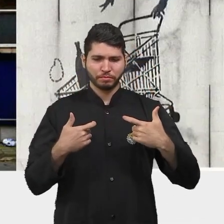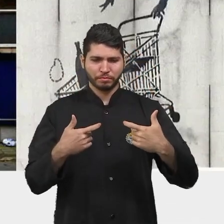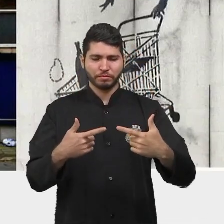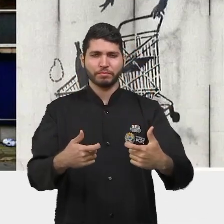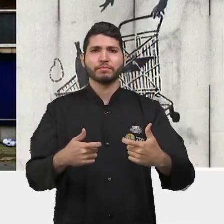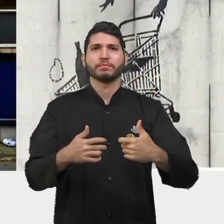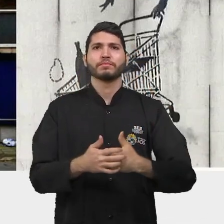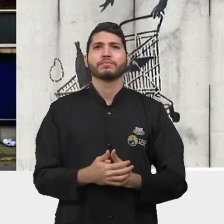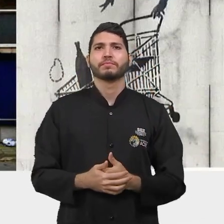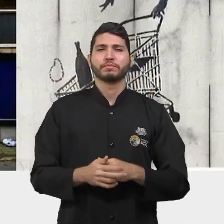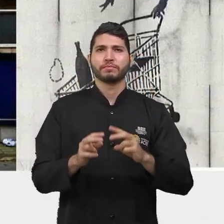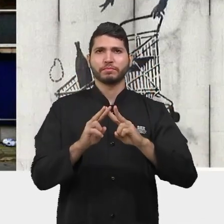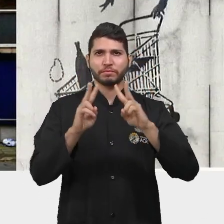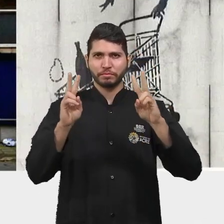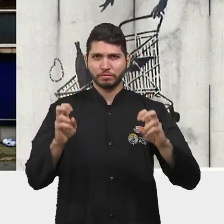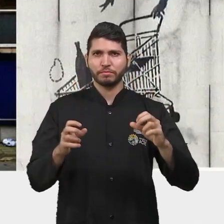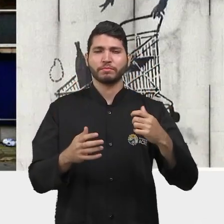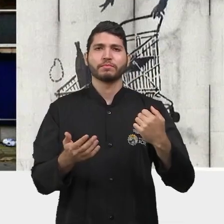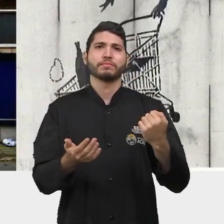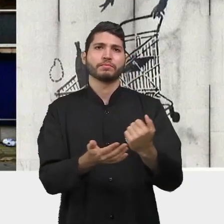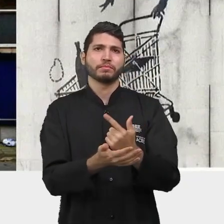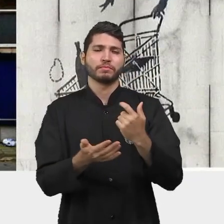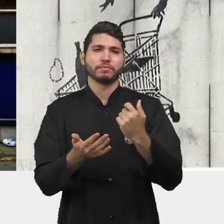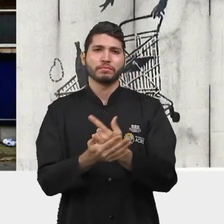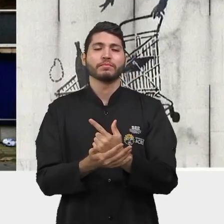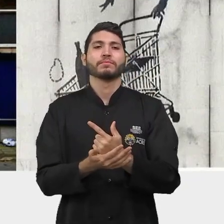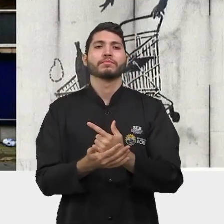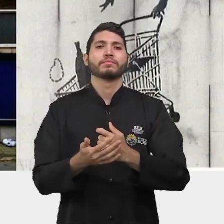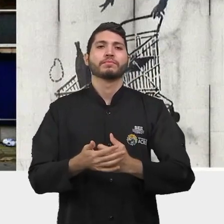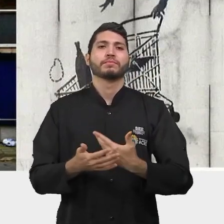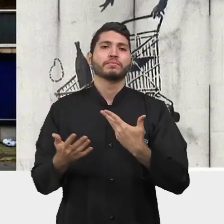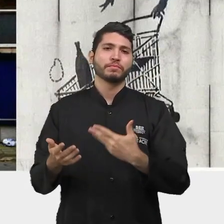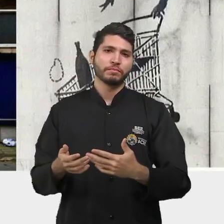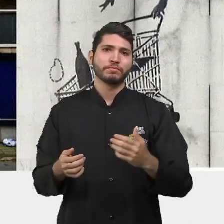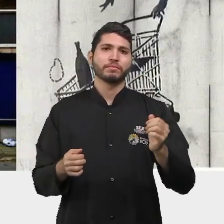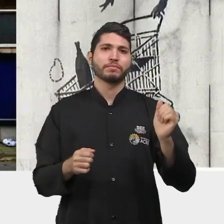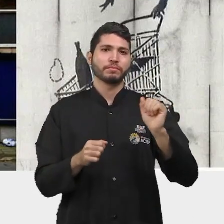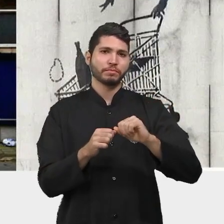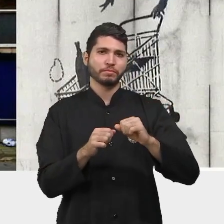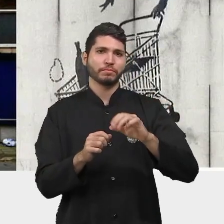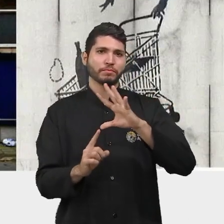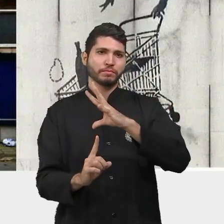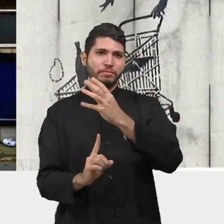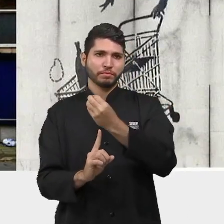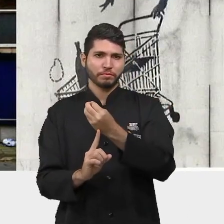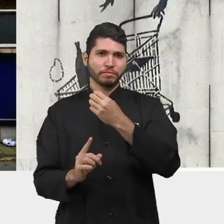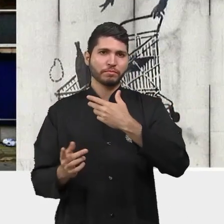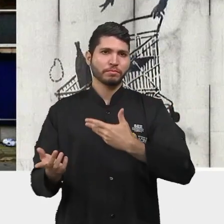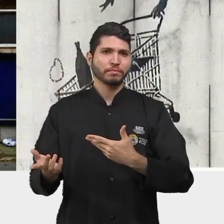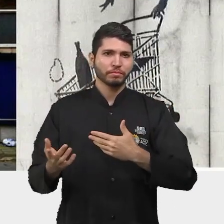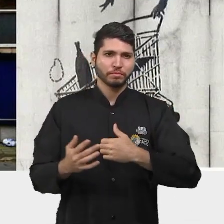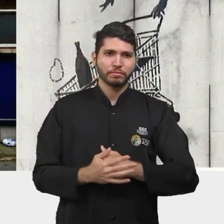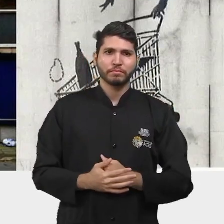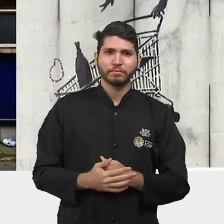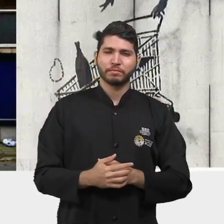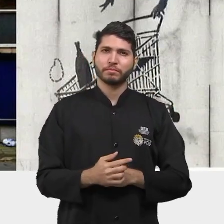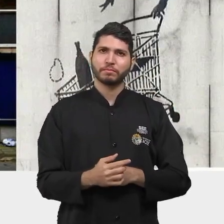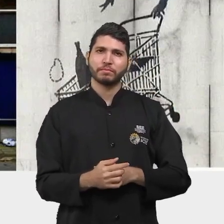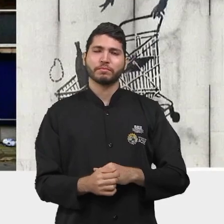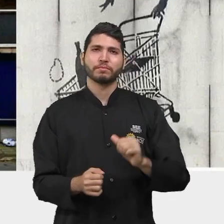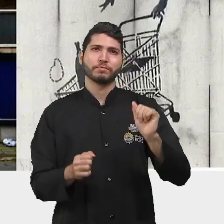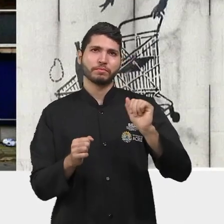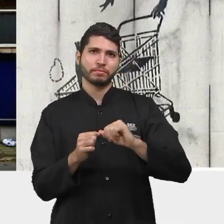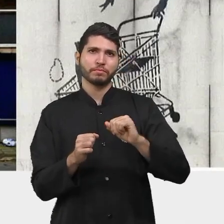também sobre a questão do consumismo. E essa obra que vocês estão vendo aí, Shopping Car, é uma obra de